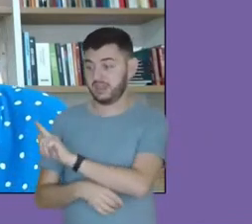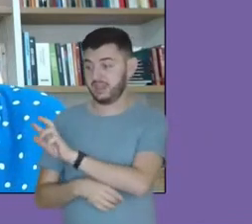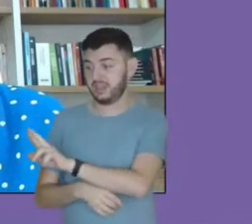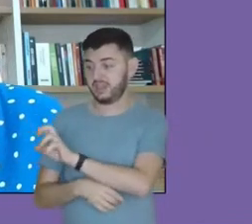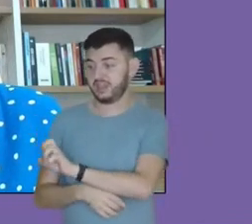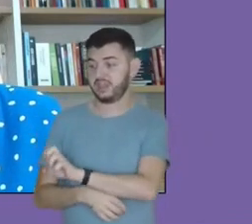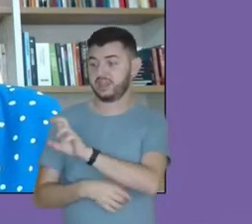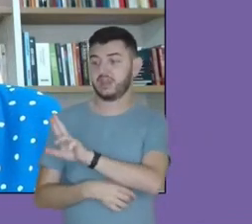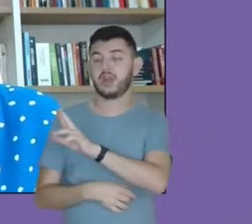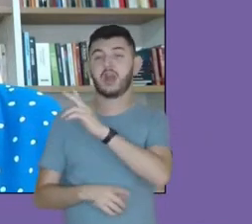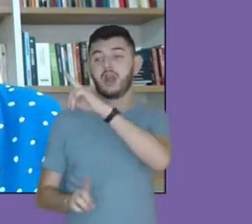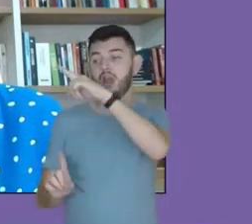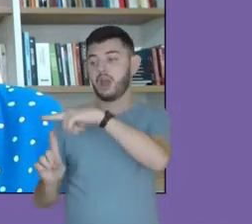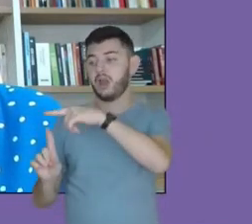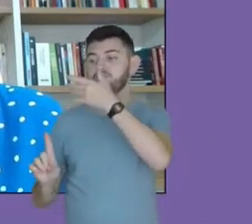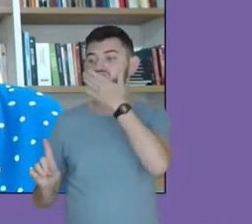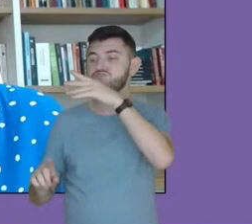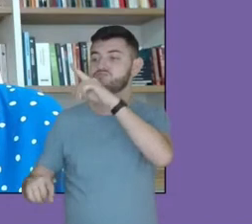mostrar